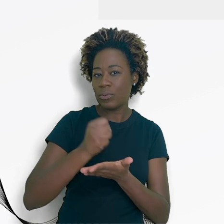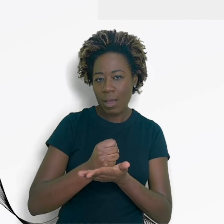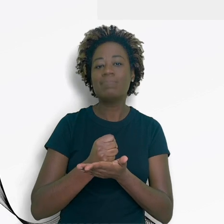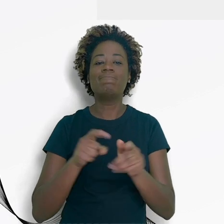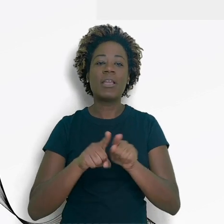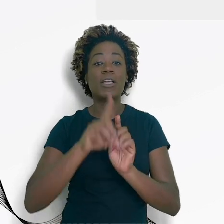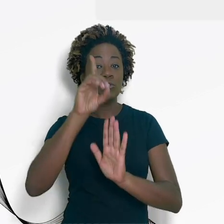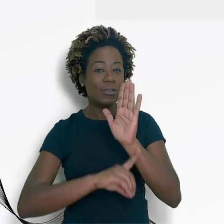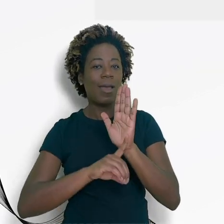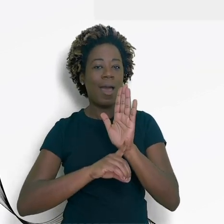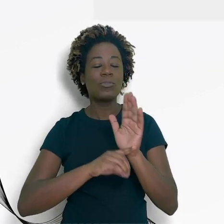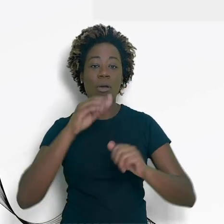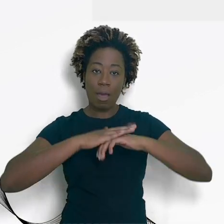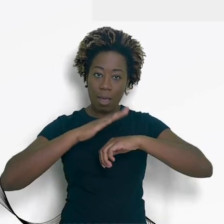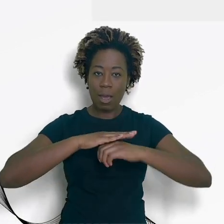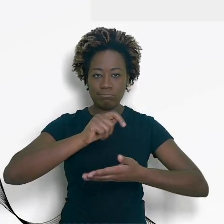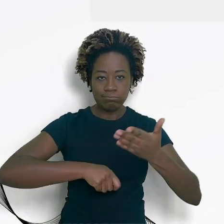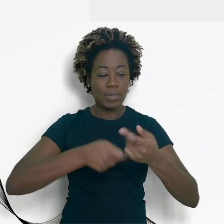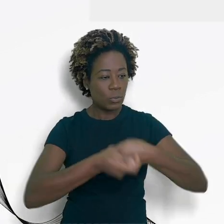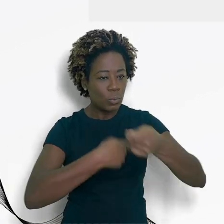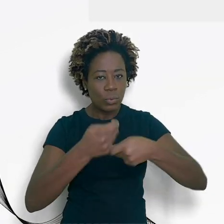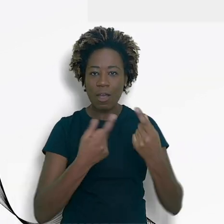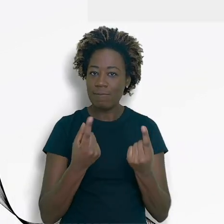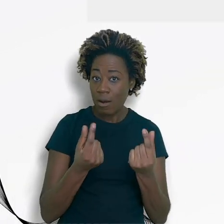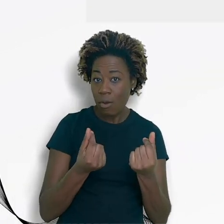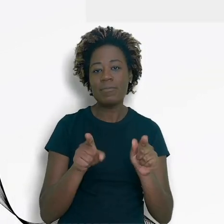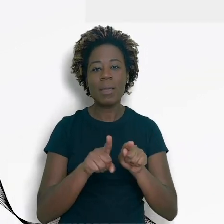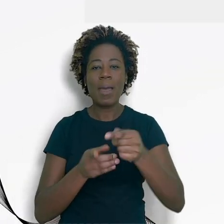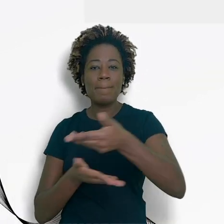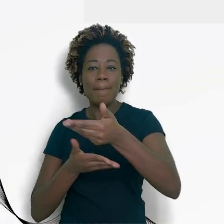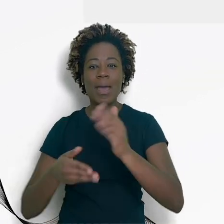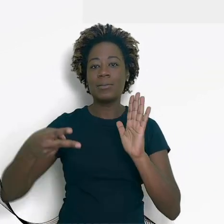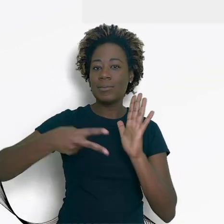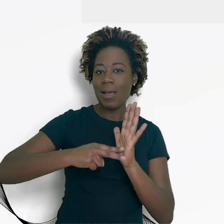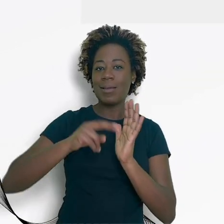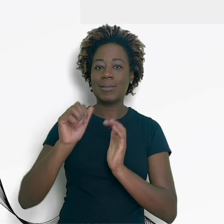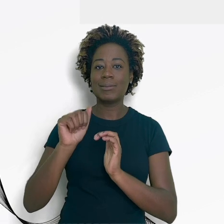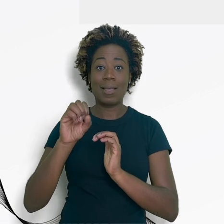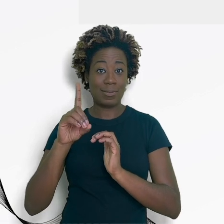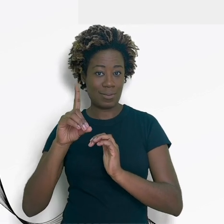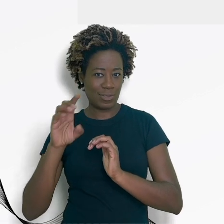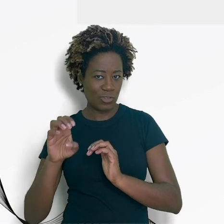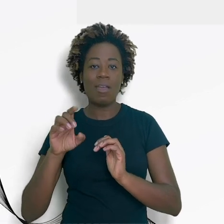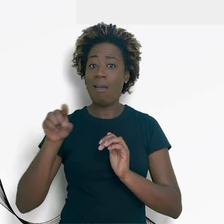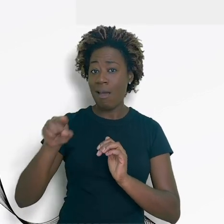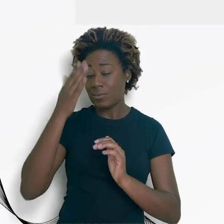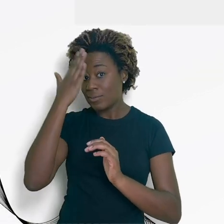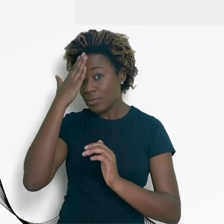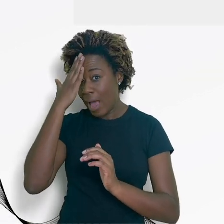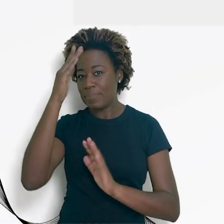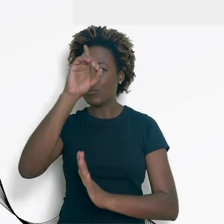contratos, cuidar de direitos autorais, negociar valores e ter um bom relacionamento com o SATED. Existem advogadas especializadas em